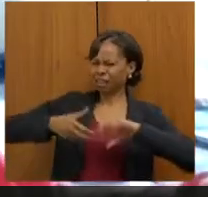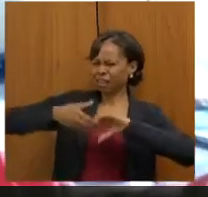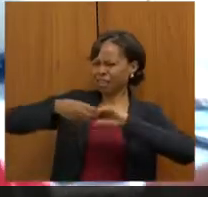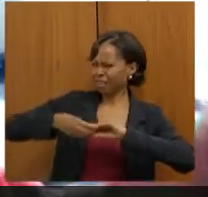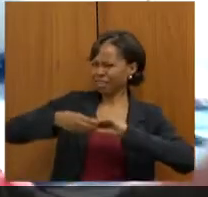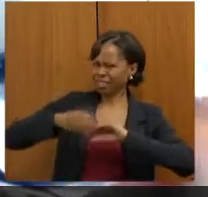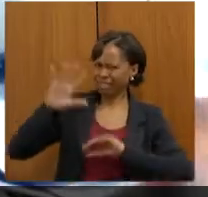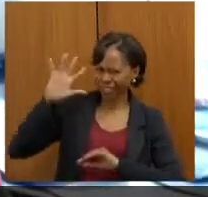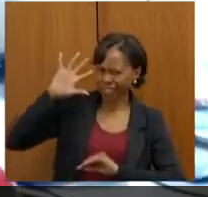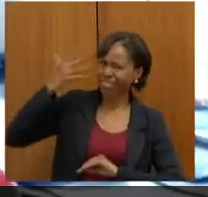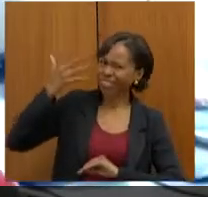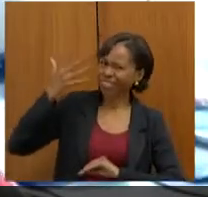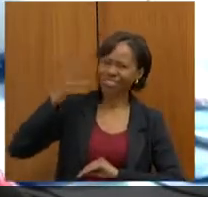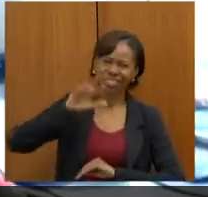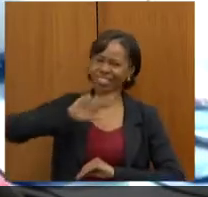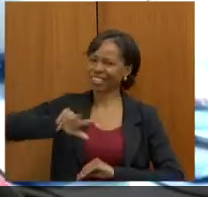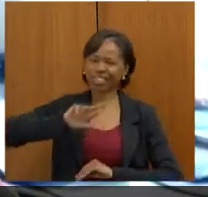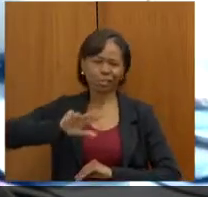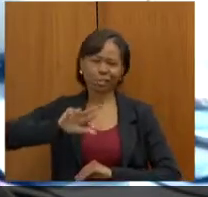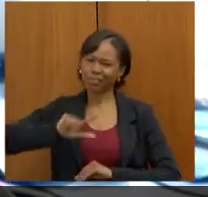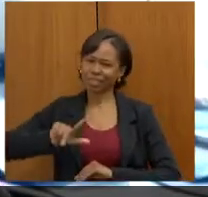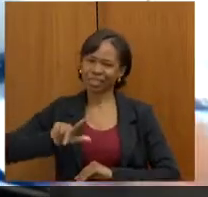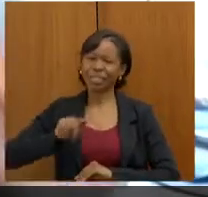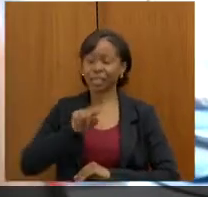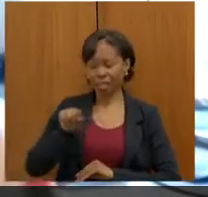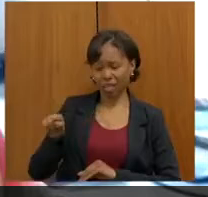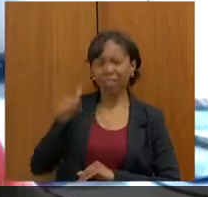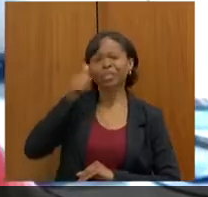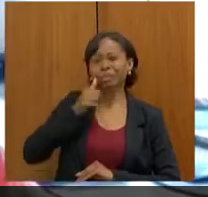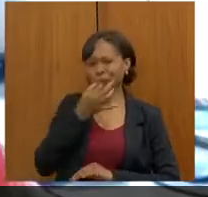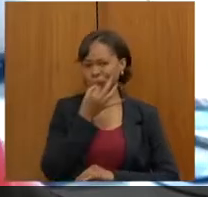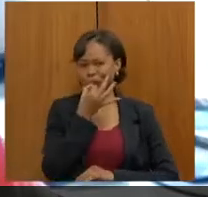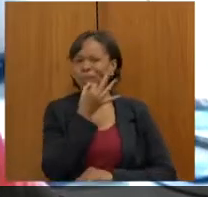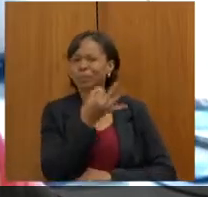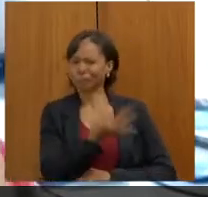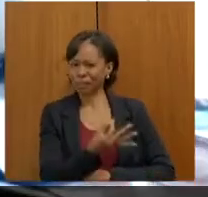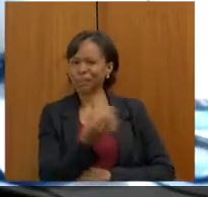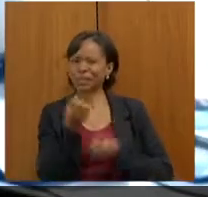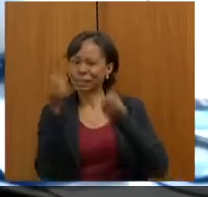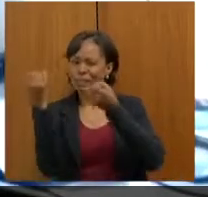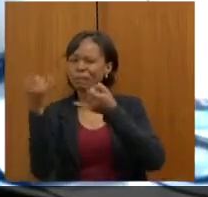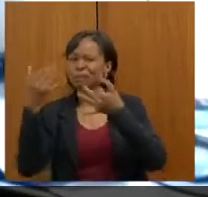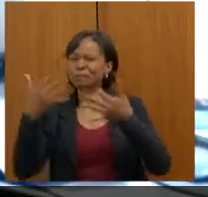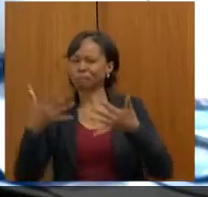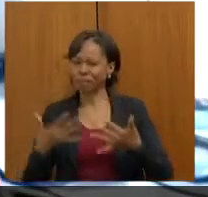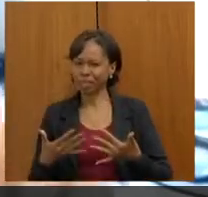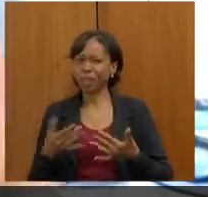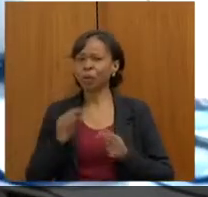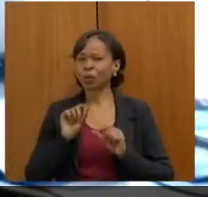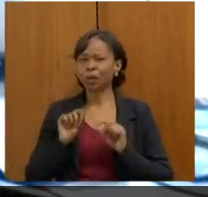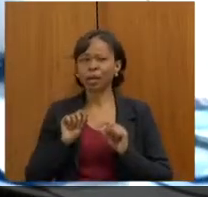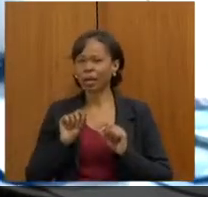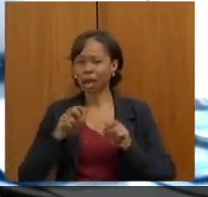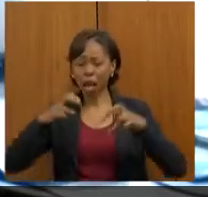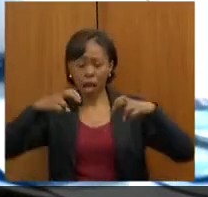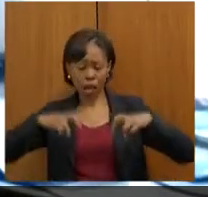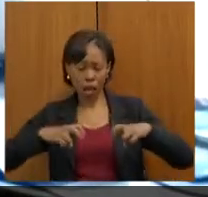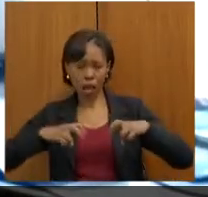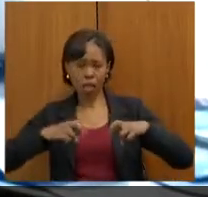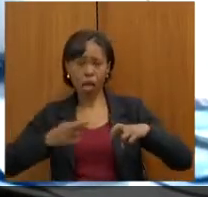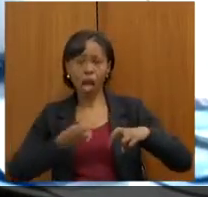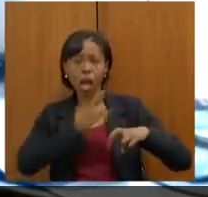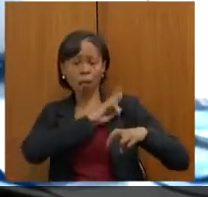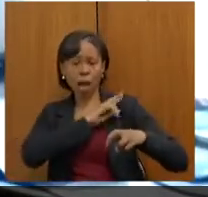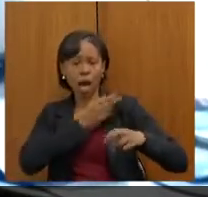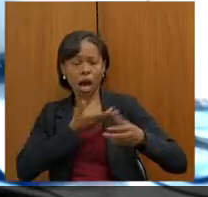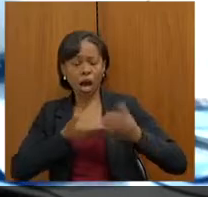senão segundo relato uma pasta essas mulheres essa estrutura da mediação não tem sido né